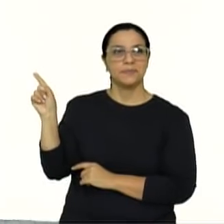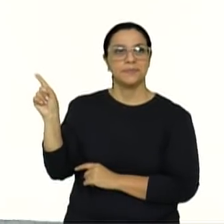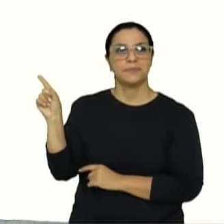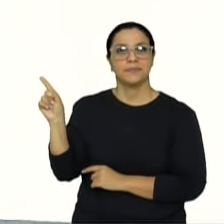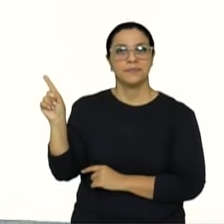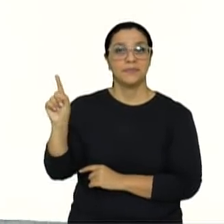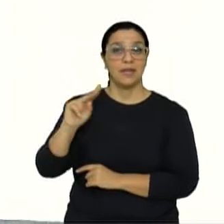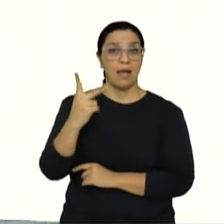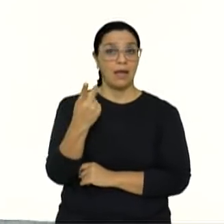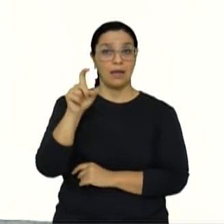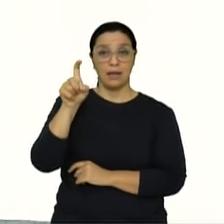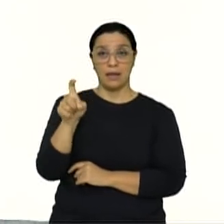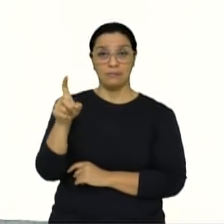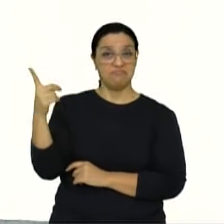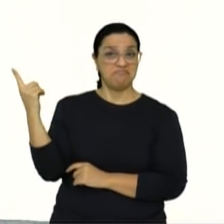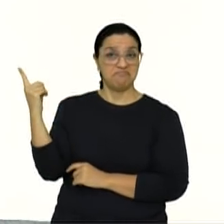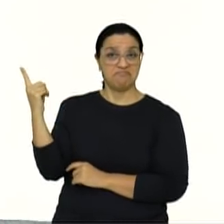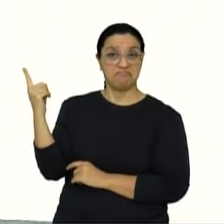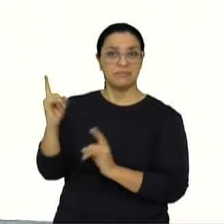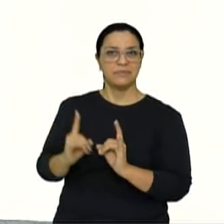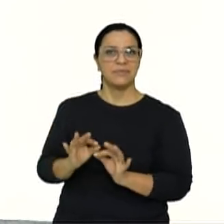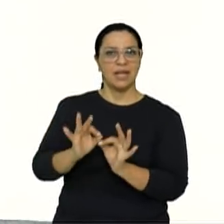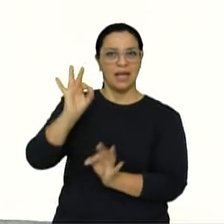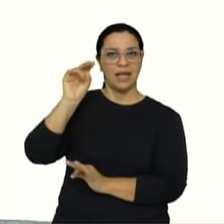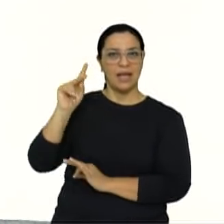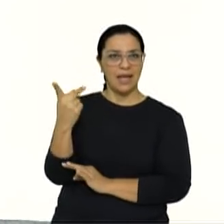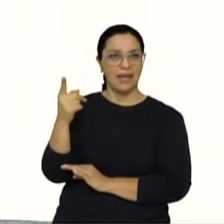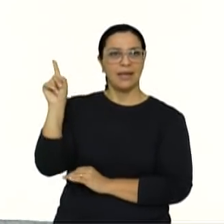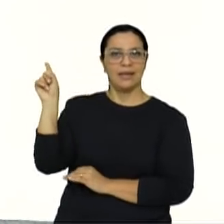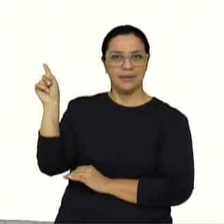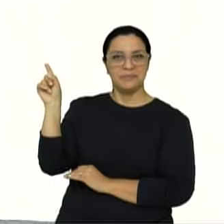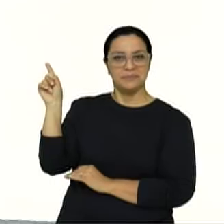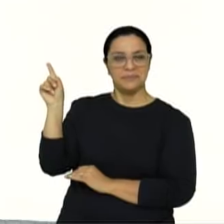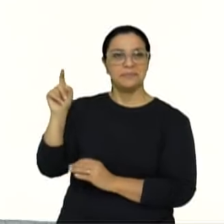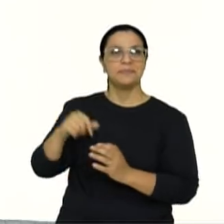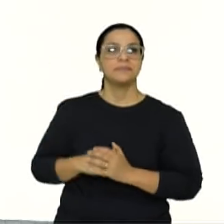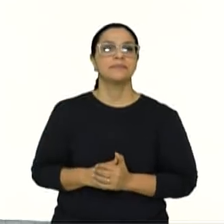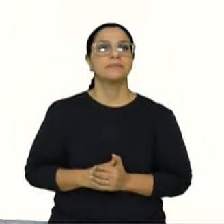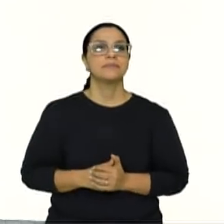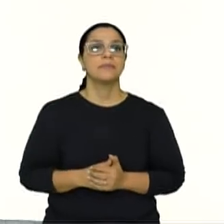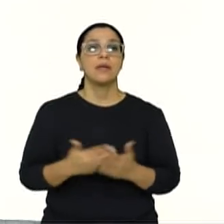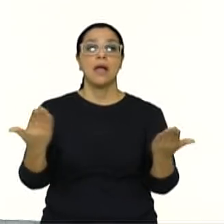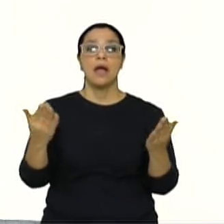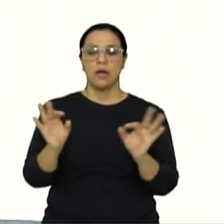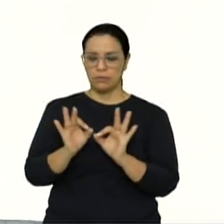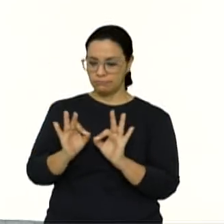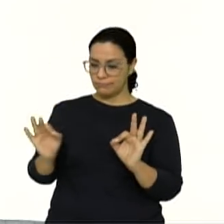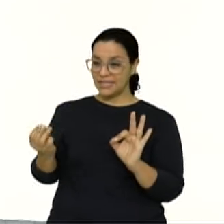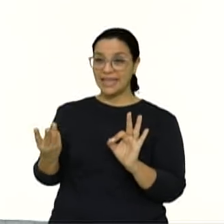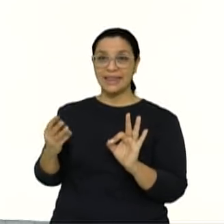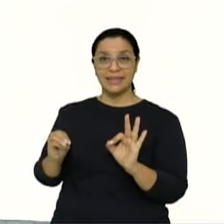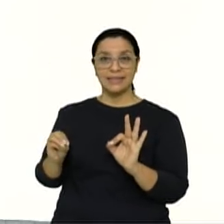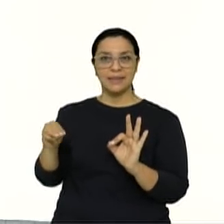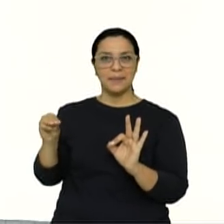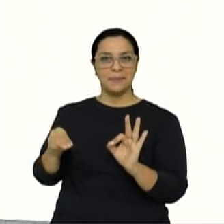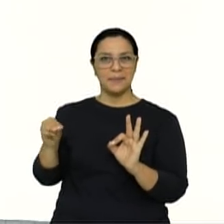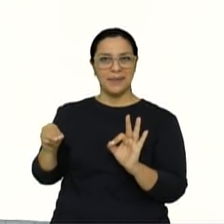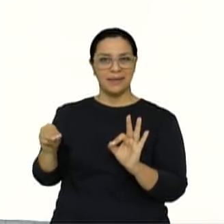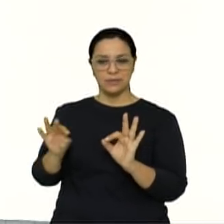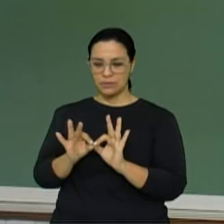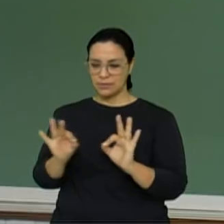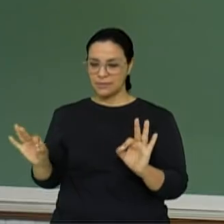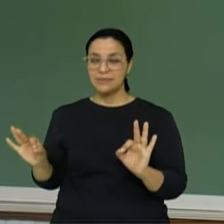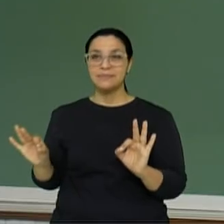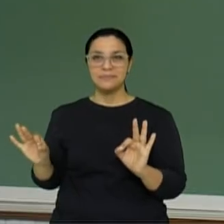onde a altura do meu triângulo é a altura do prédio, né, chamei de Hzinho aqui na minha figura. Né, e aqui a sombra